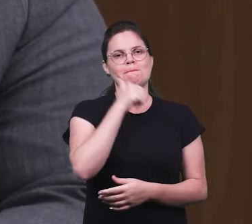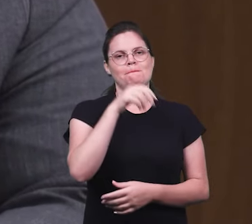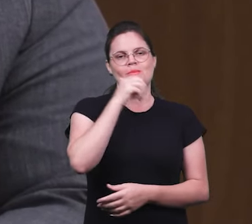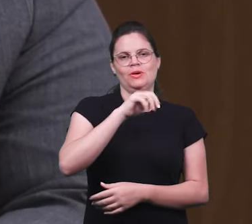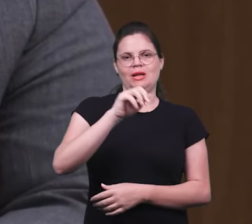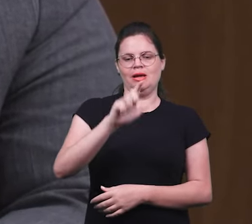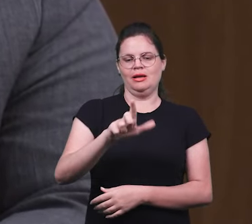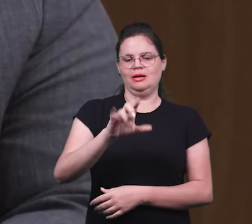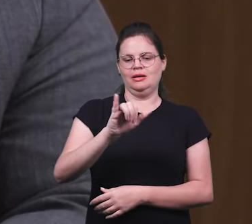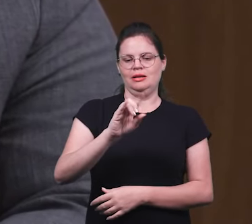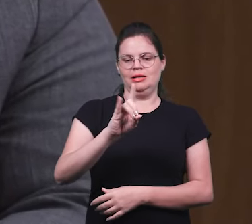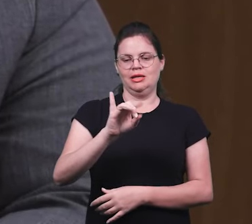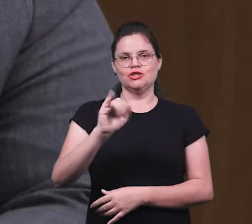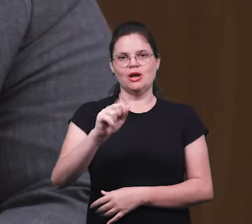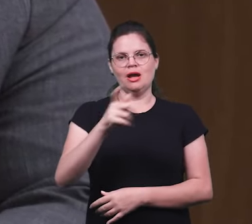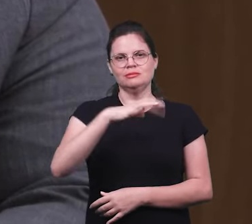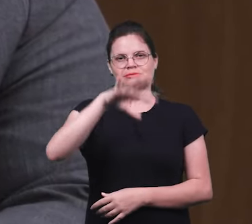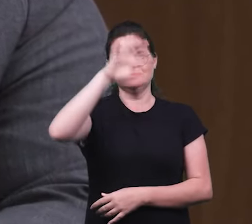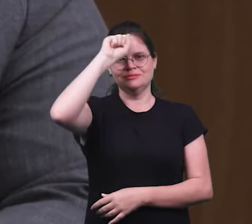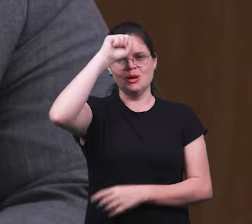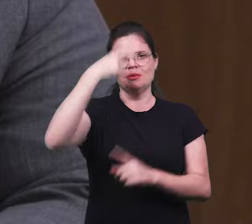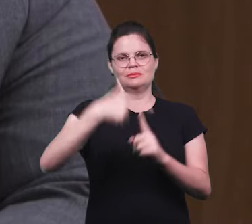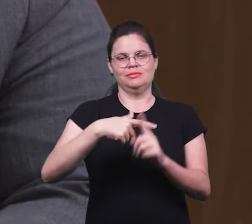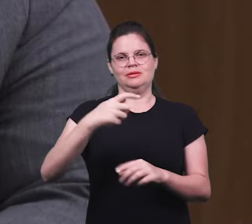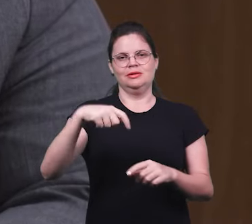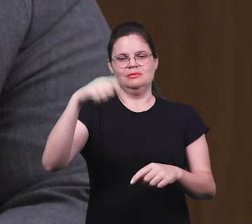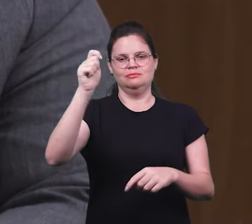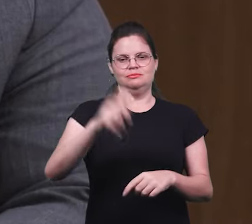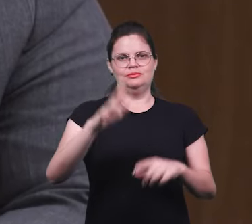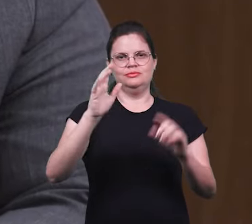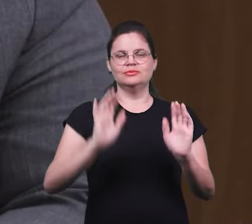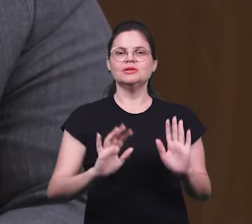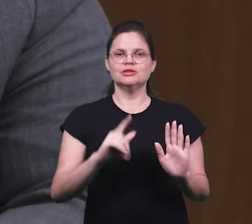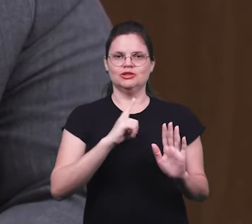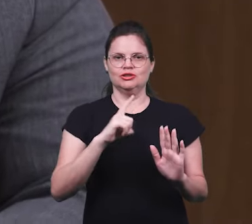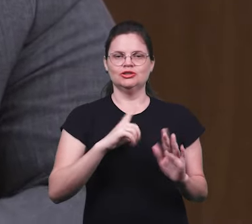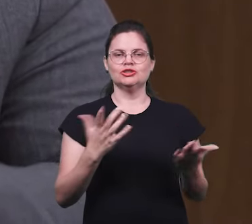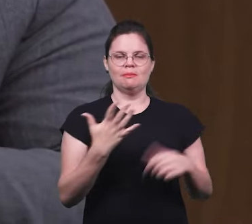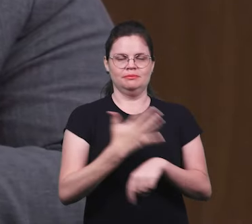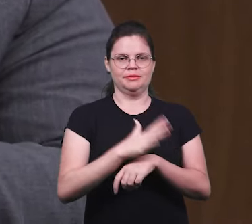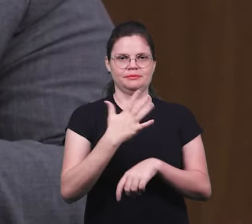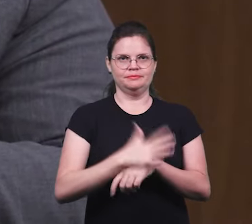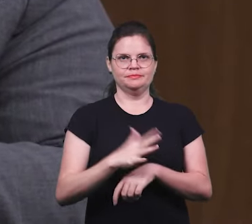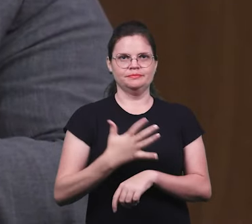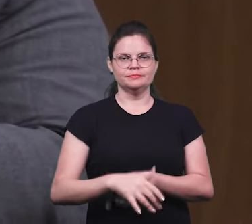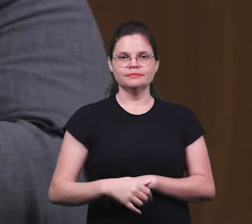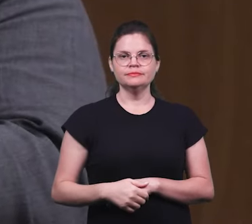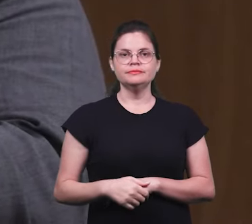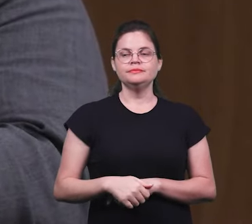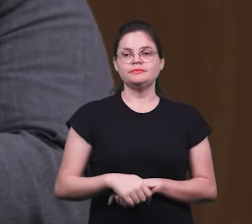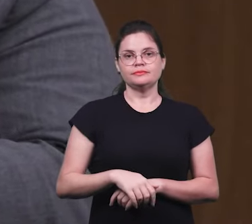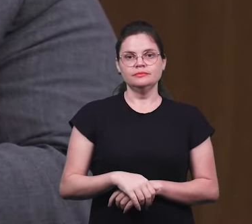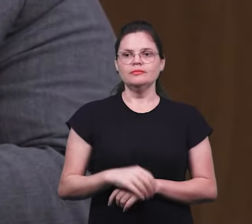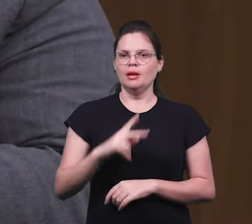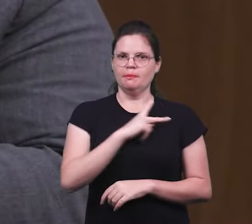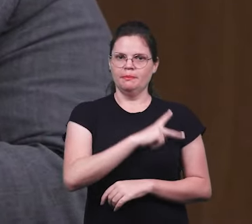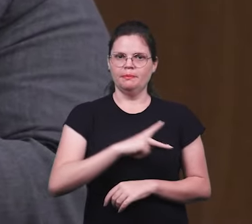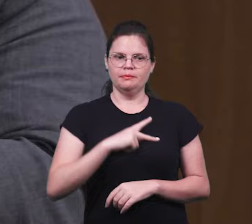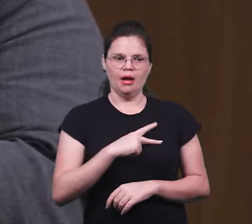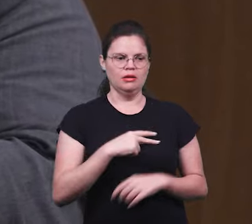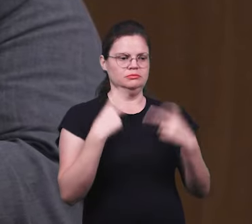já era uma mulher religiosa, de práticas ali piedosas, e que foi evangelizada.